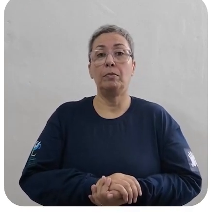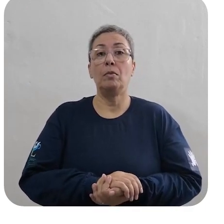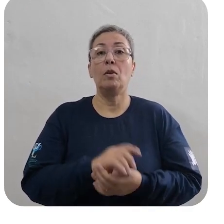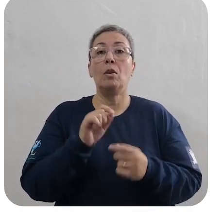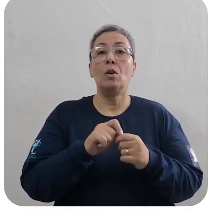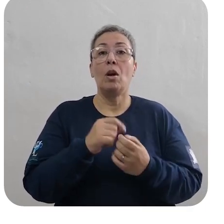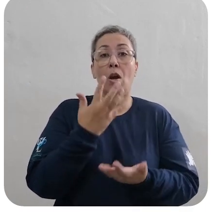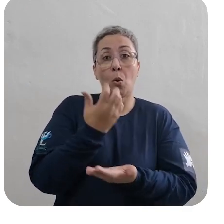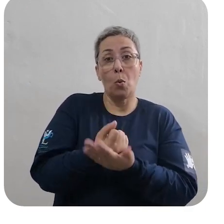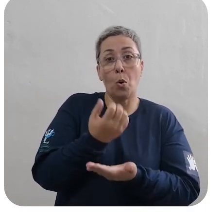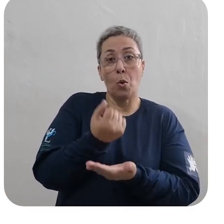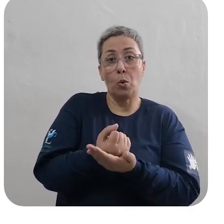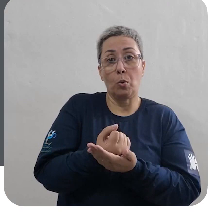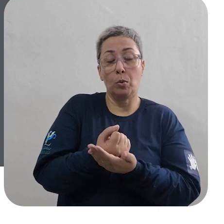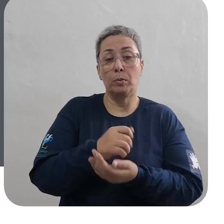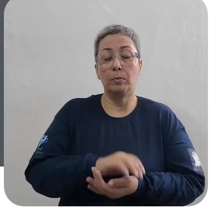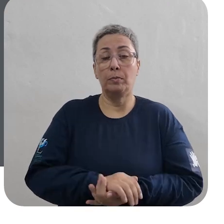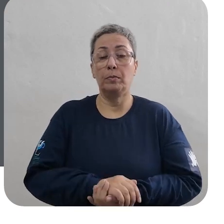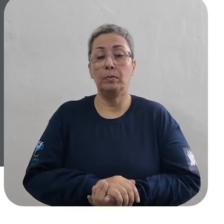em downloads.